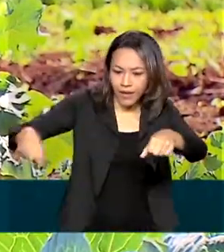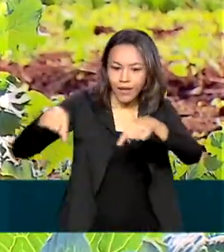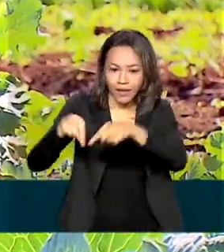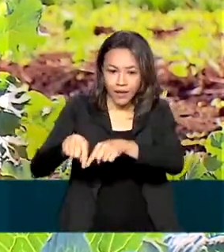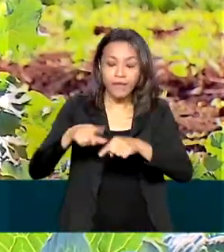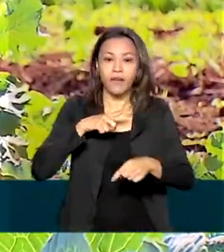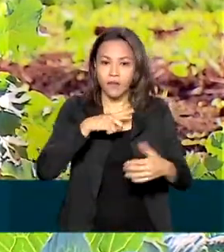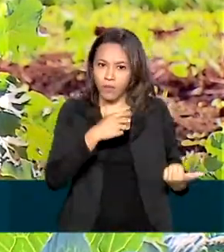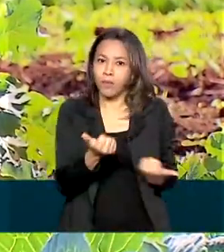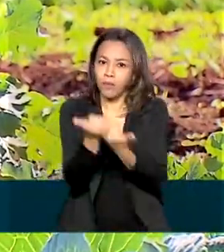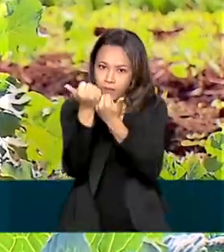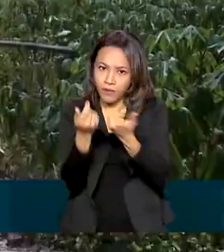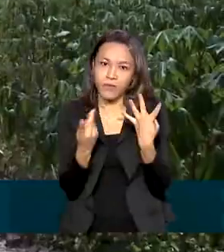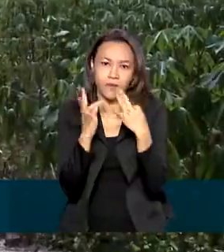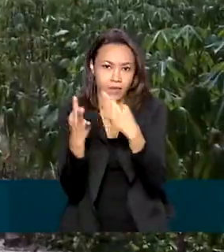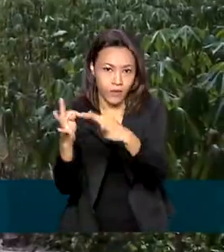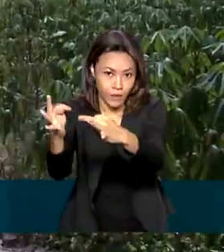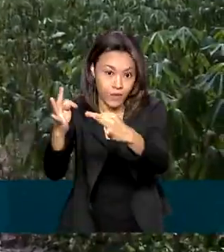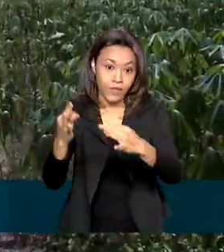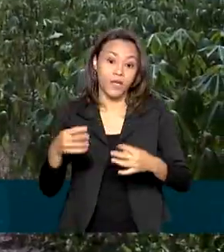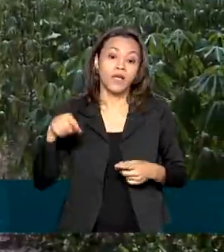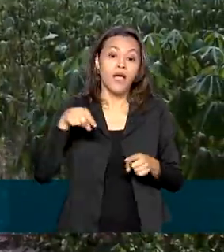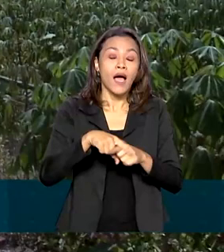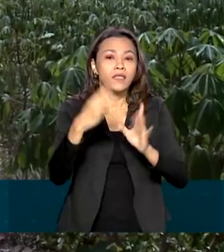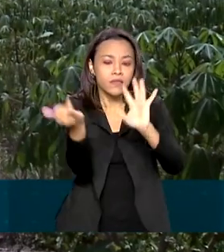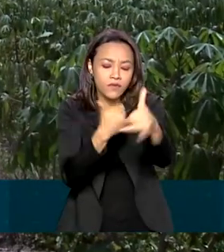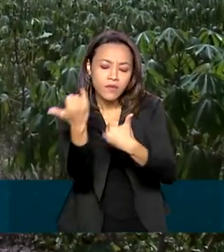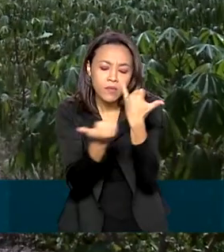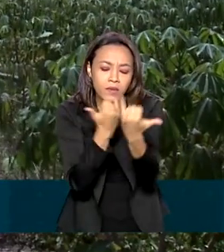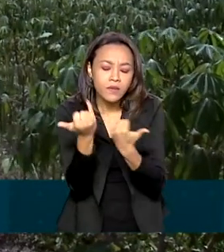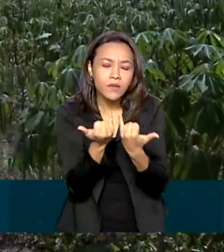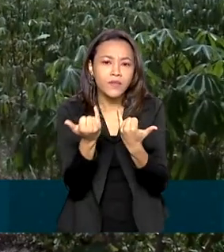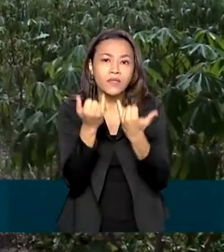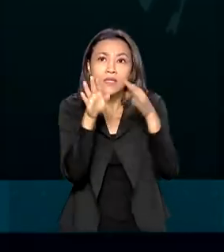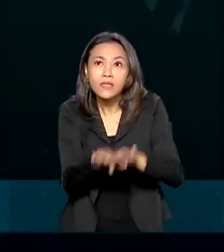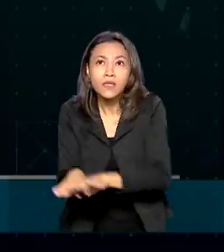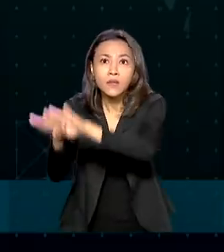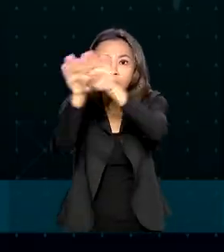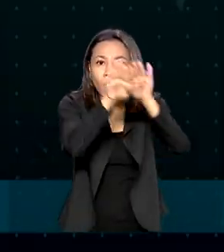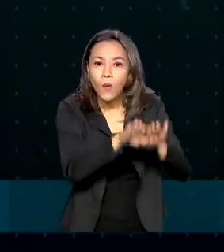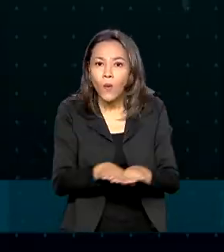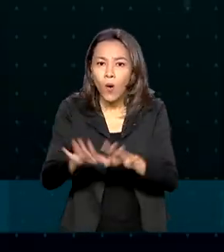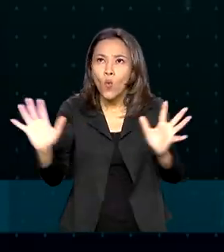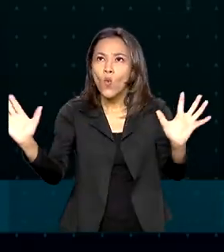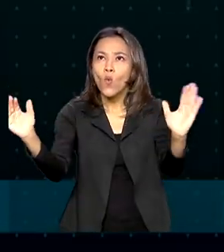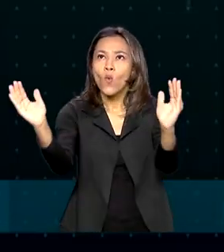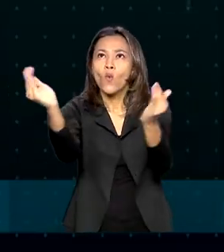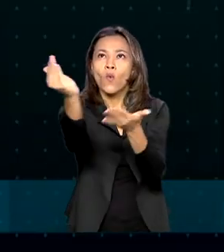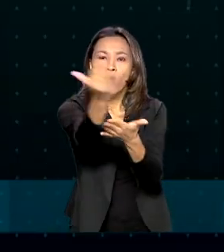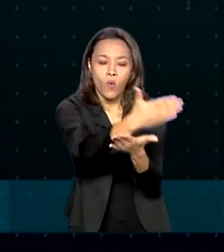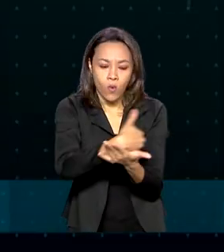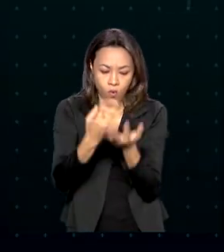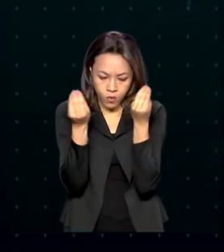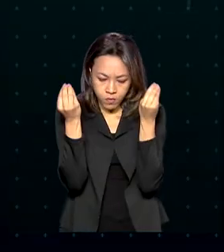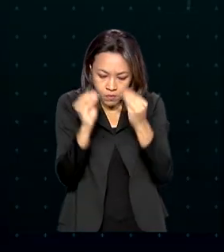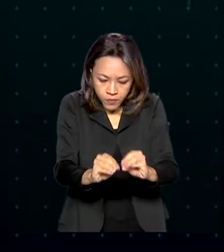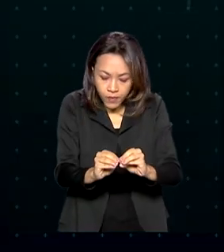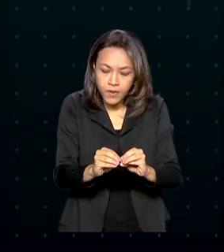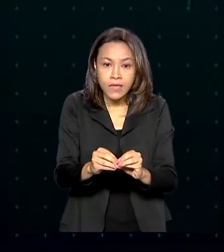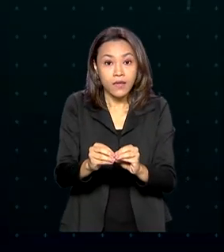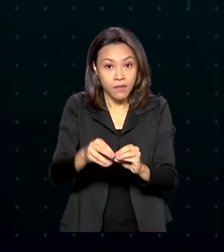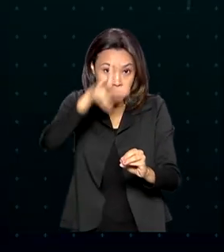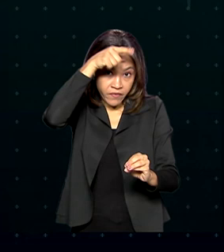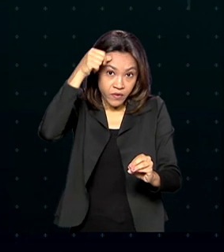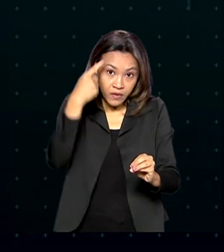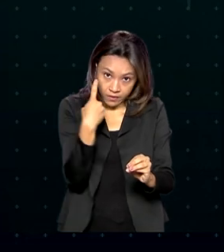da tecnologia. Os sistemas e bases de dados devem ser unificados e as prefeituras interessadas também vão poder